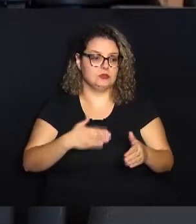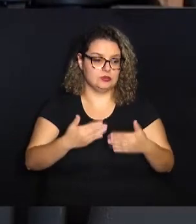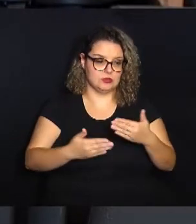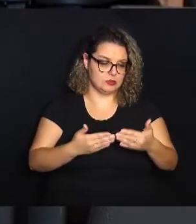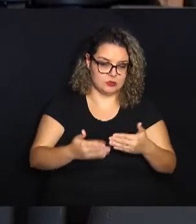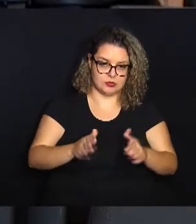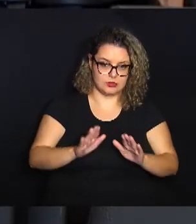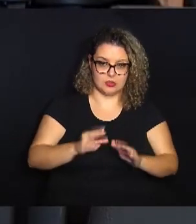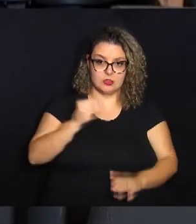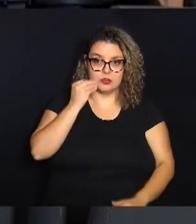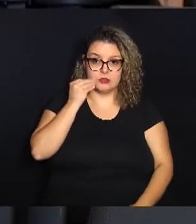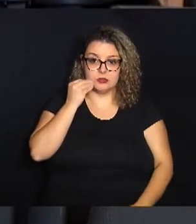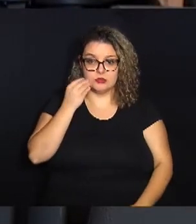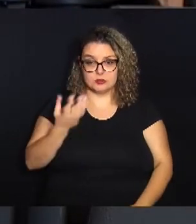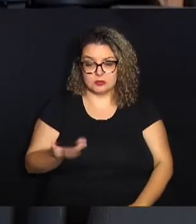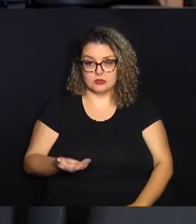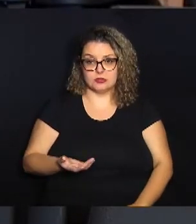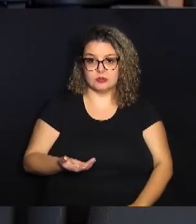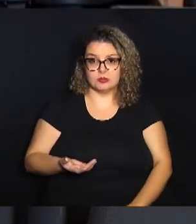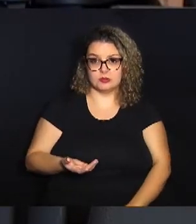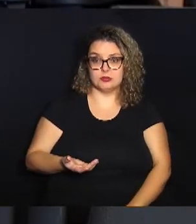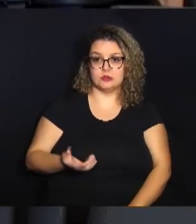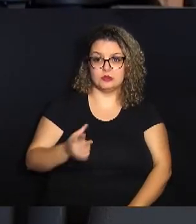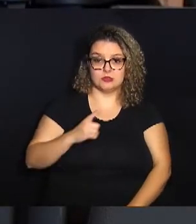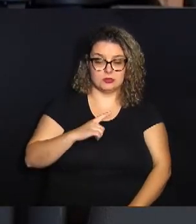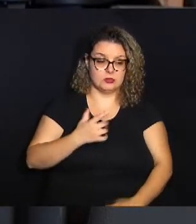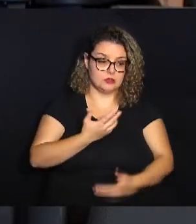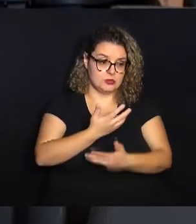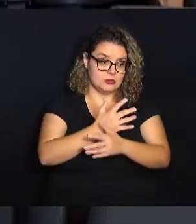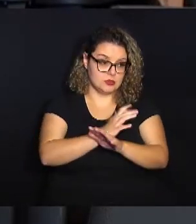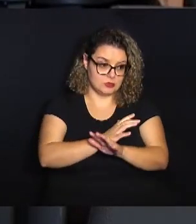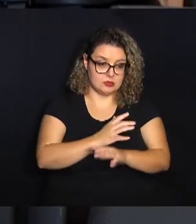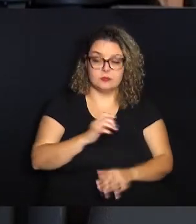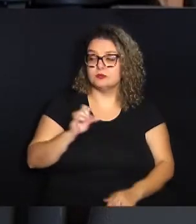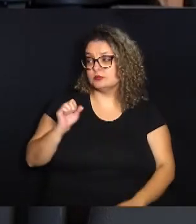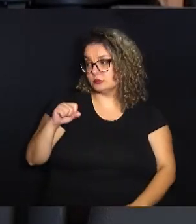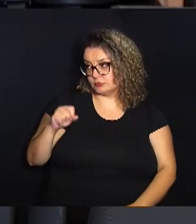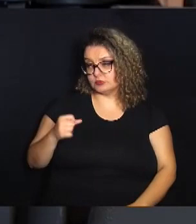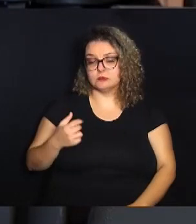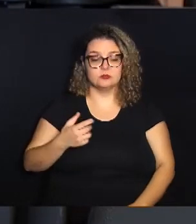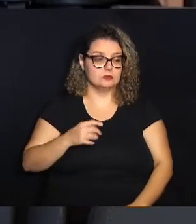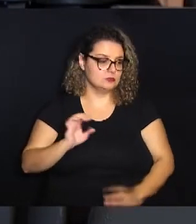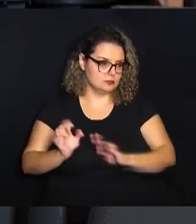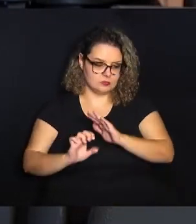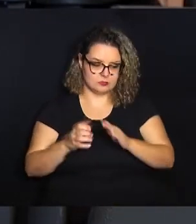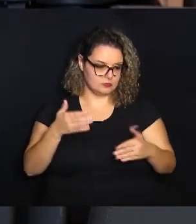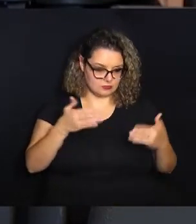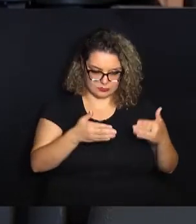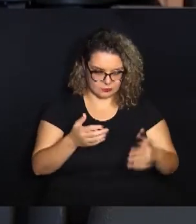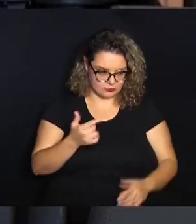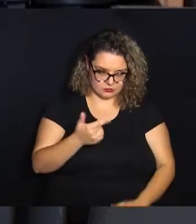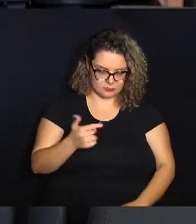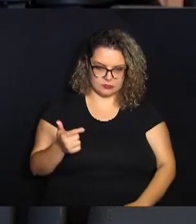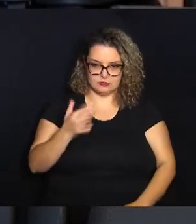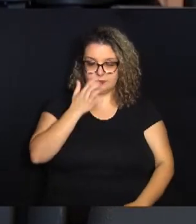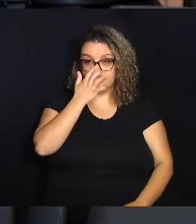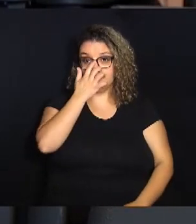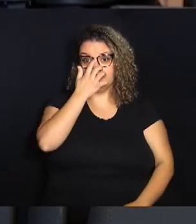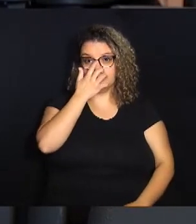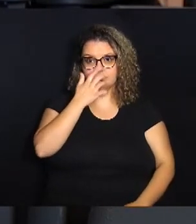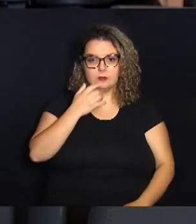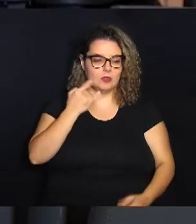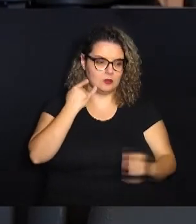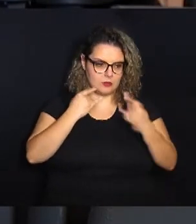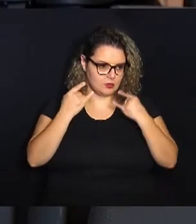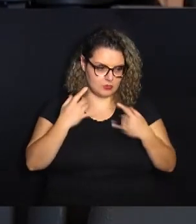de tentativa de licitação, deu um vazio, né? As empresas não apareceram. Mas isso, no